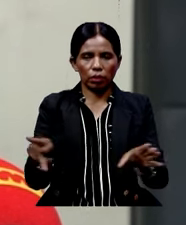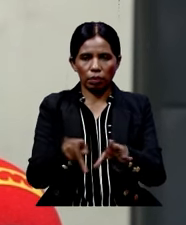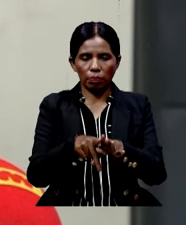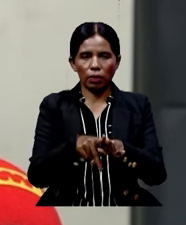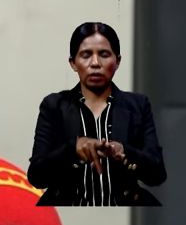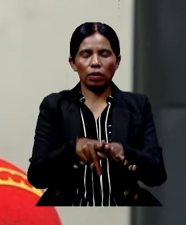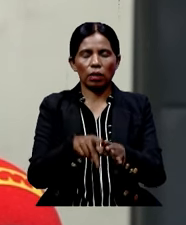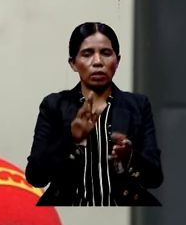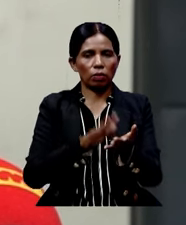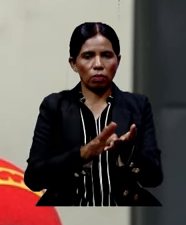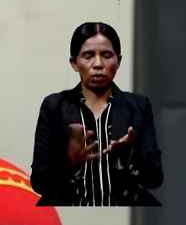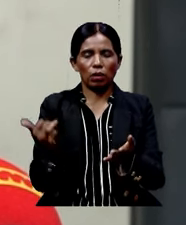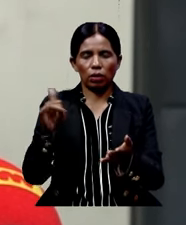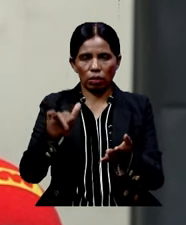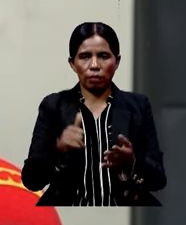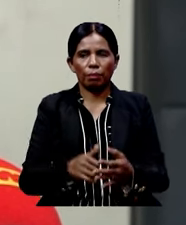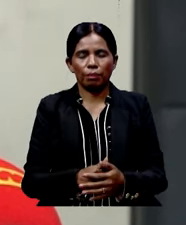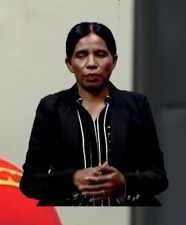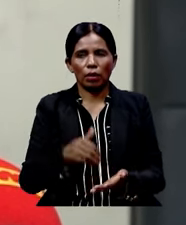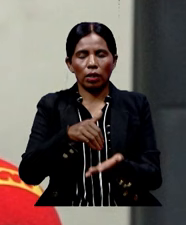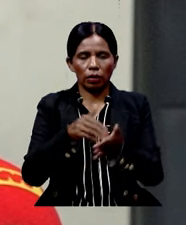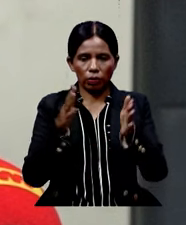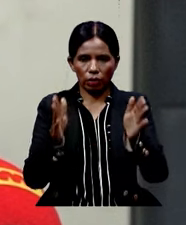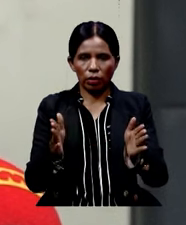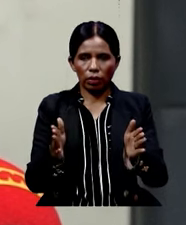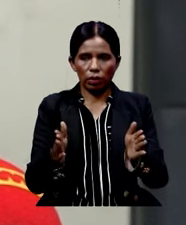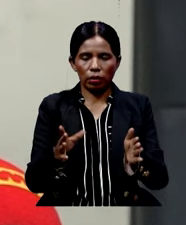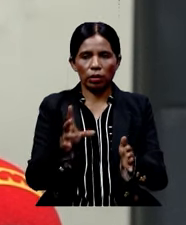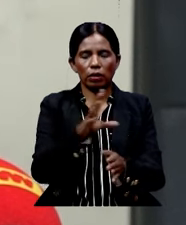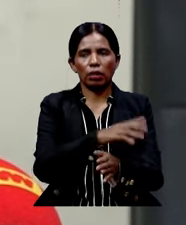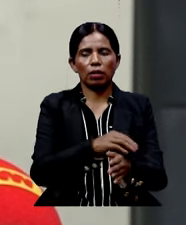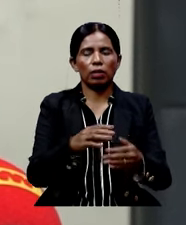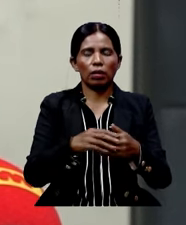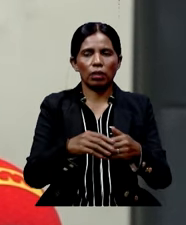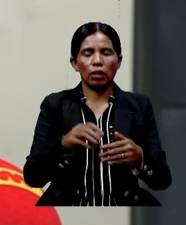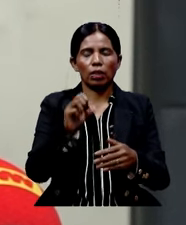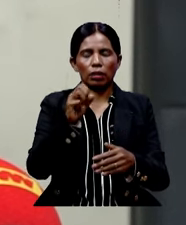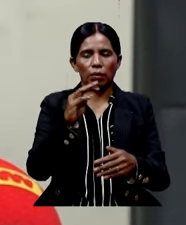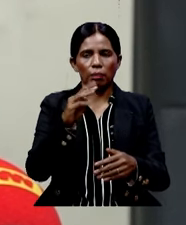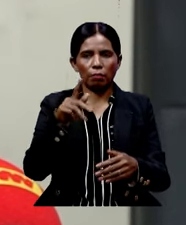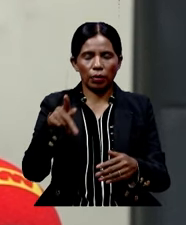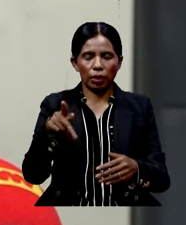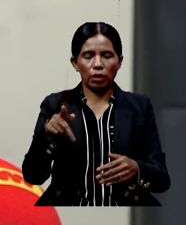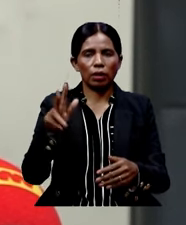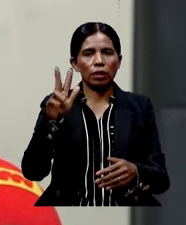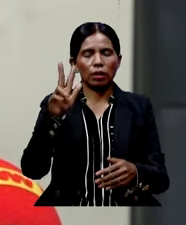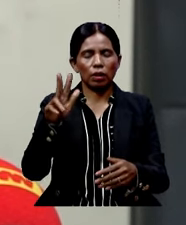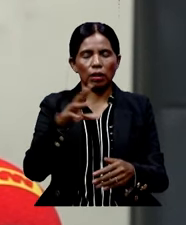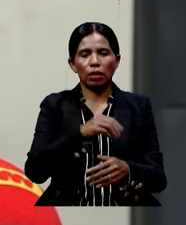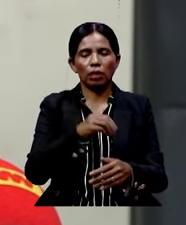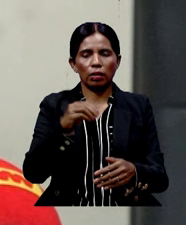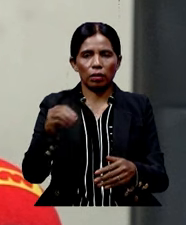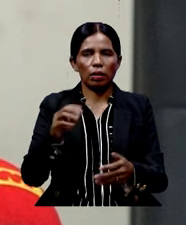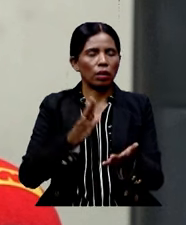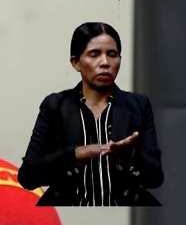Pontu 4. Ba estudantes setimo anu, no desimo anu,